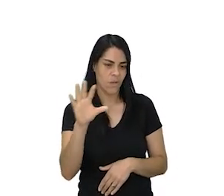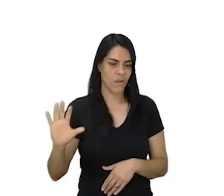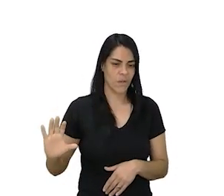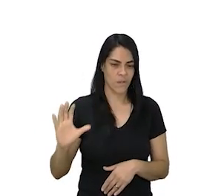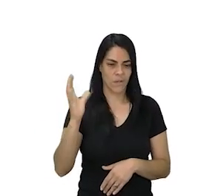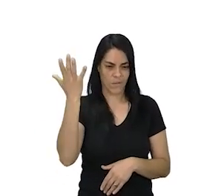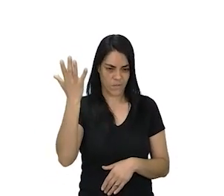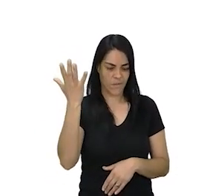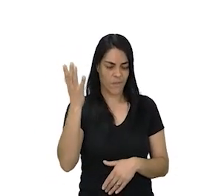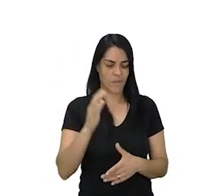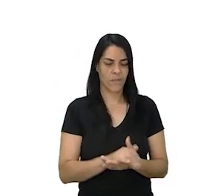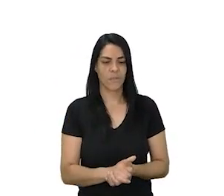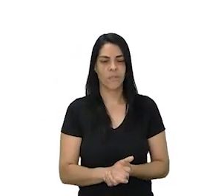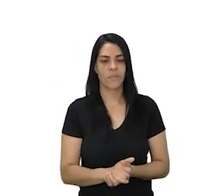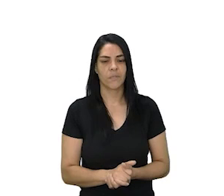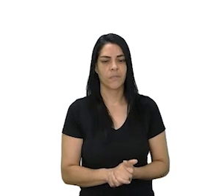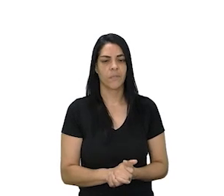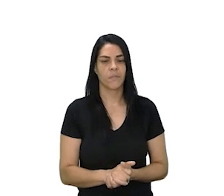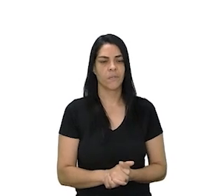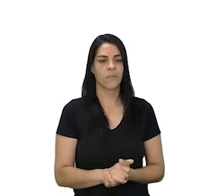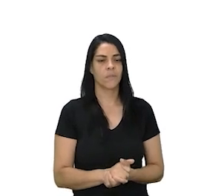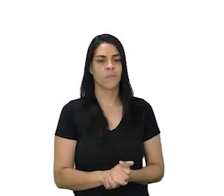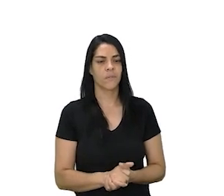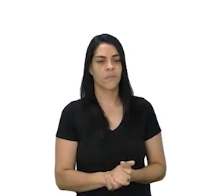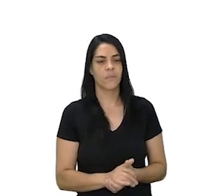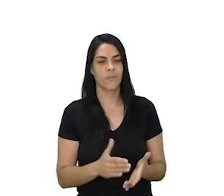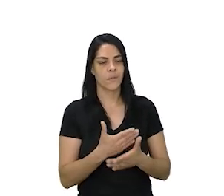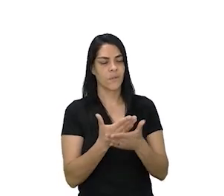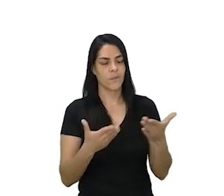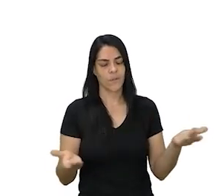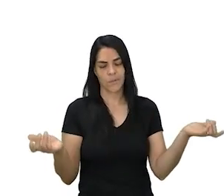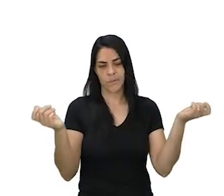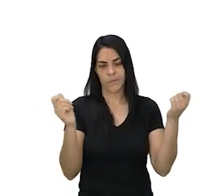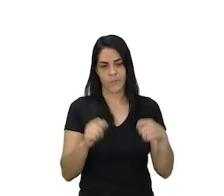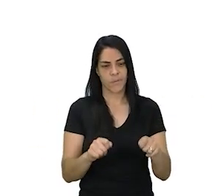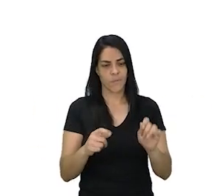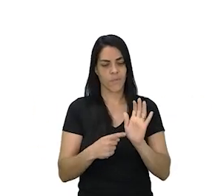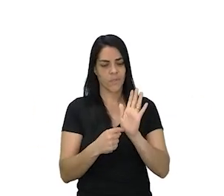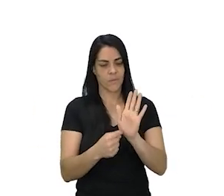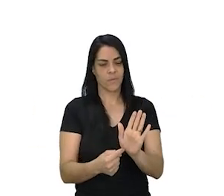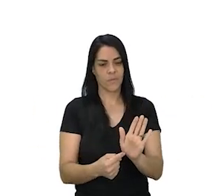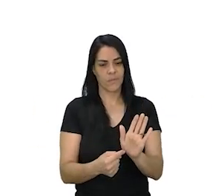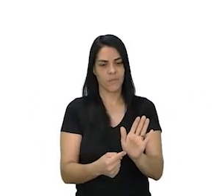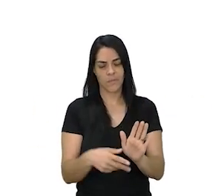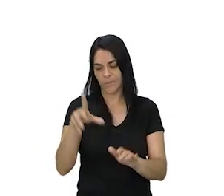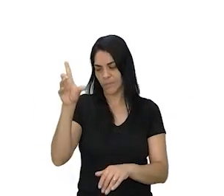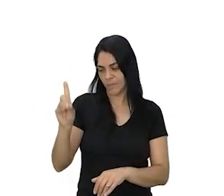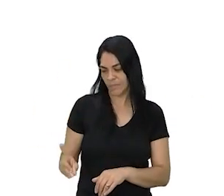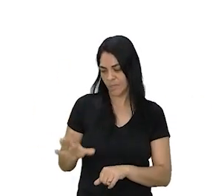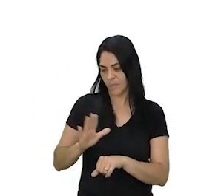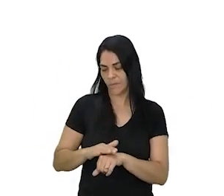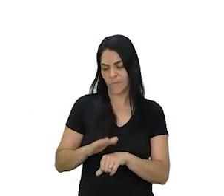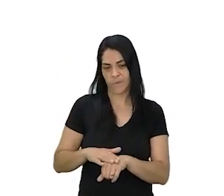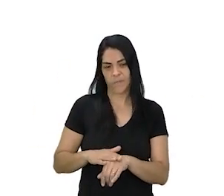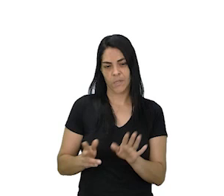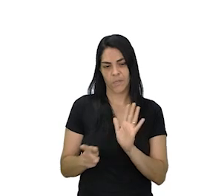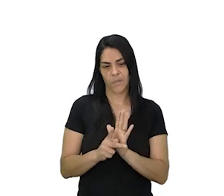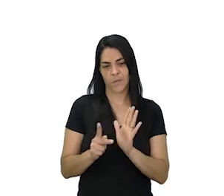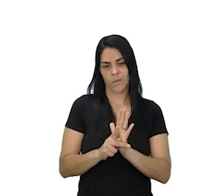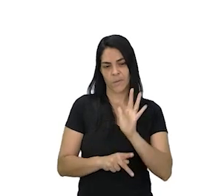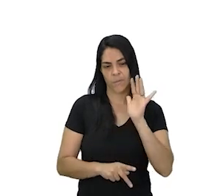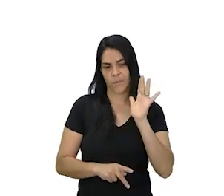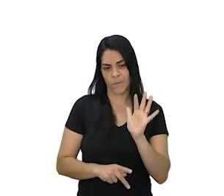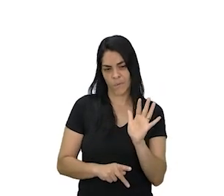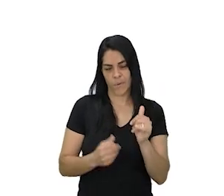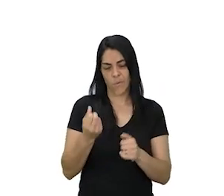estes elementos, né, a gente não consegue falar assim, é a direita, então a gente faz com a mão, né? Ou